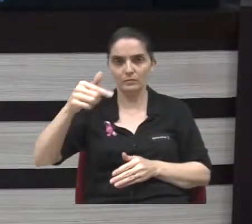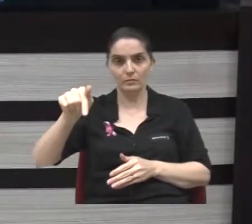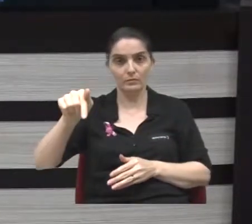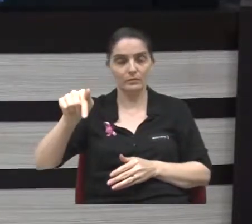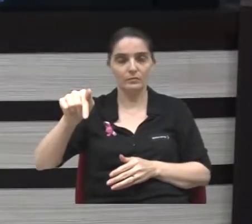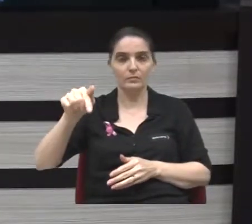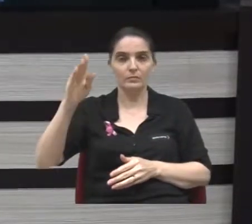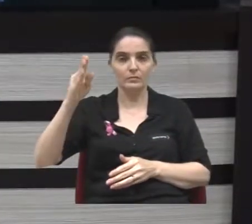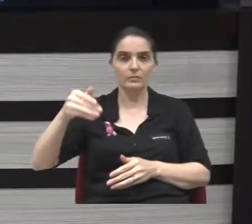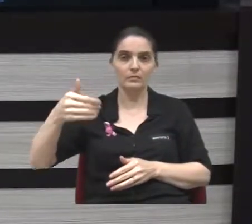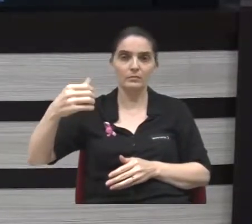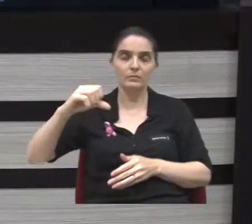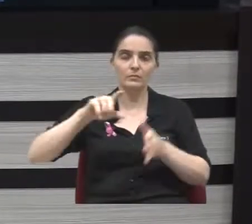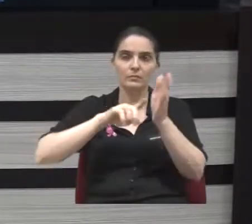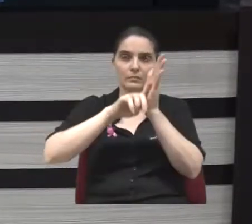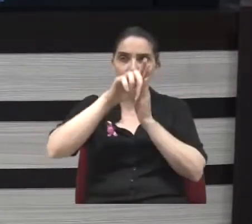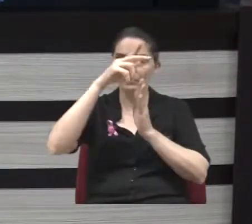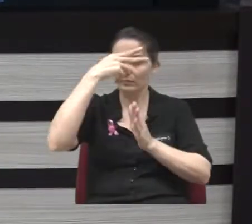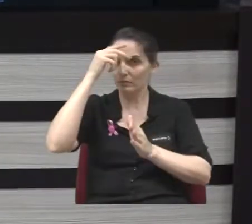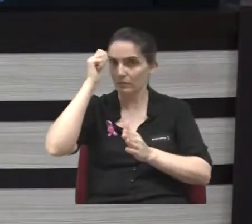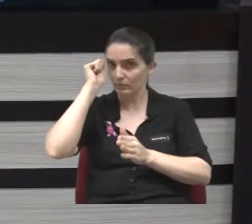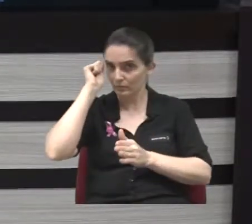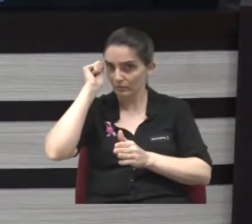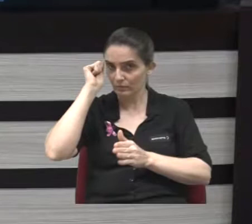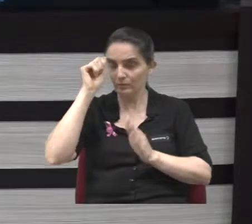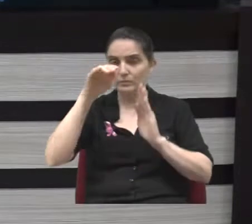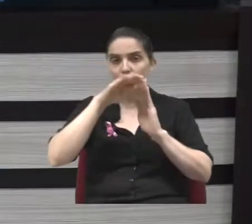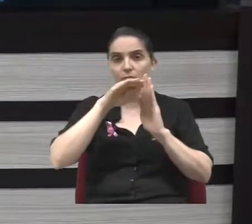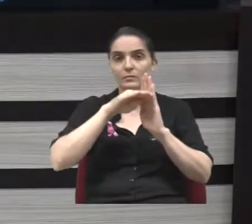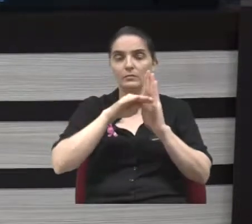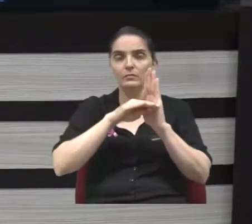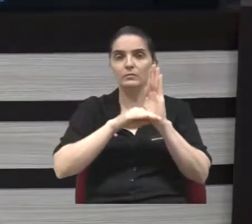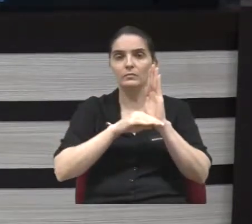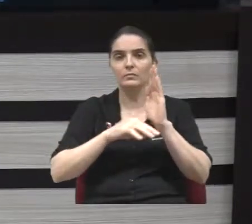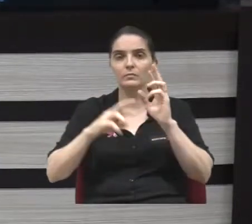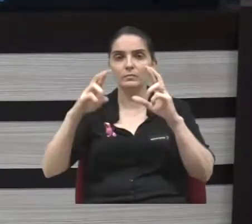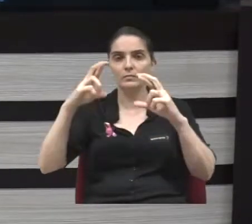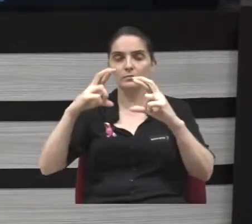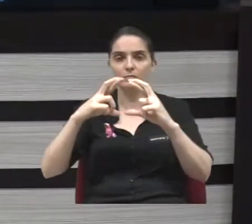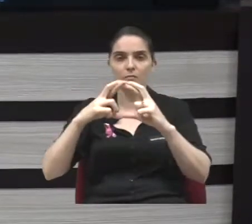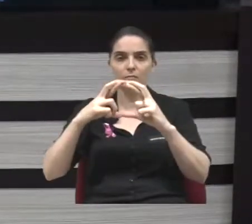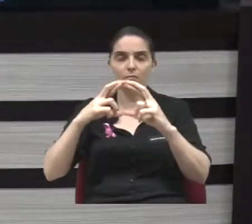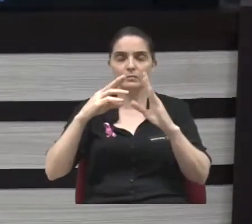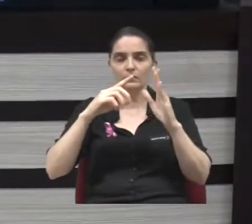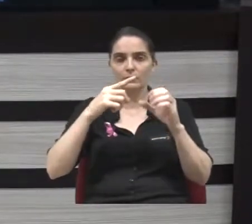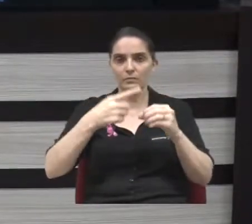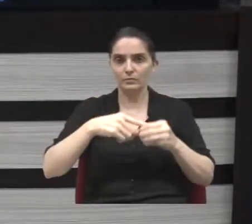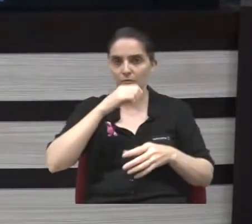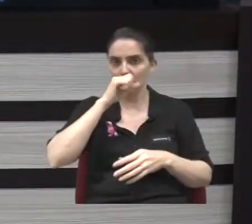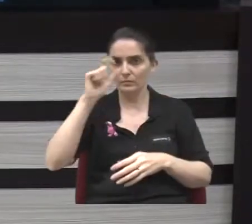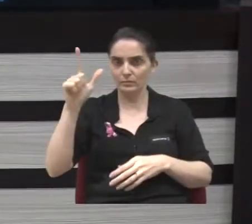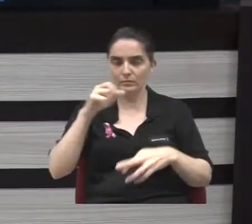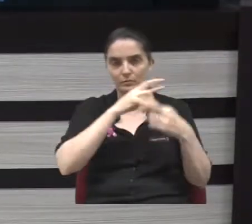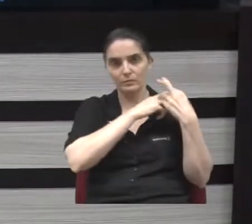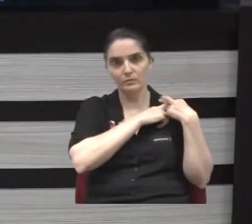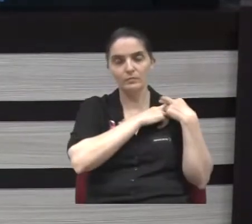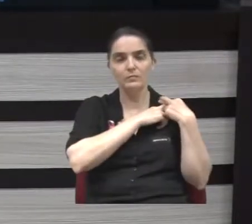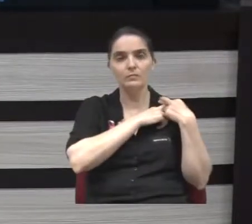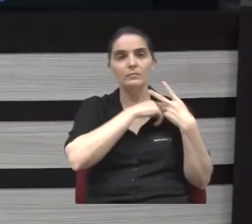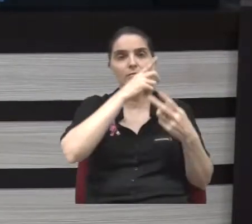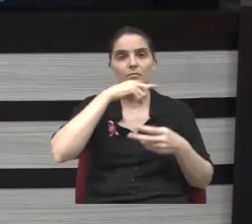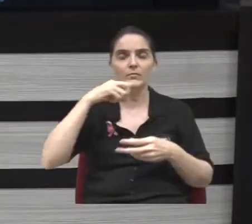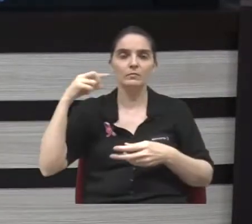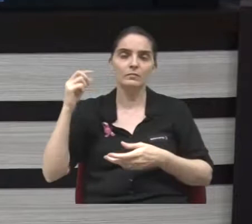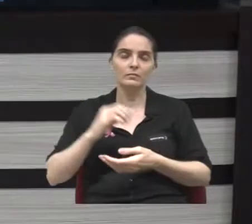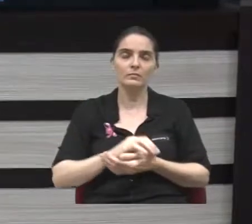547/2019 requer informações do Poder Executivo sobre projetos de reciclagem no município de Limeira. Autoria, a vereadora doutora Mayra.